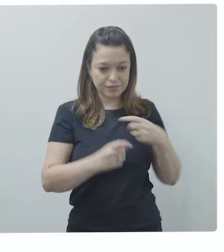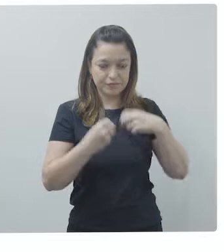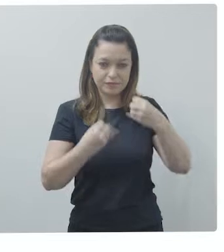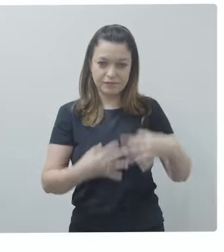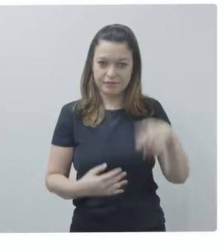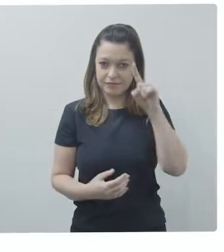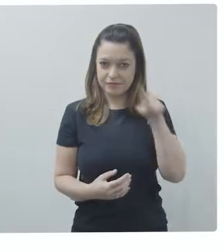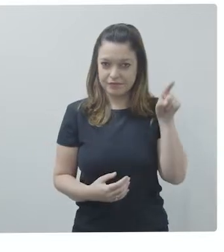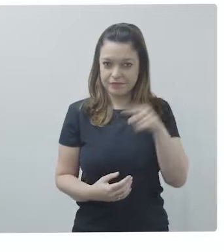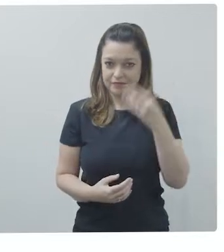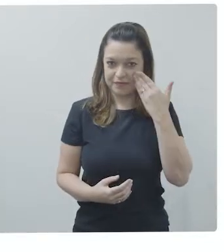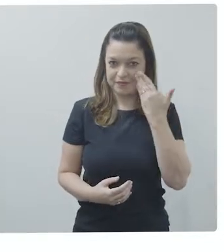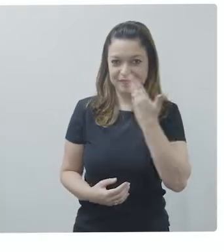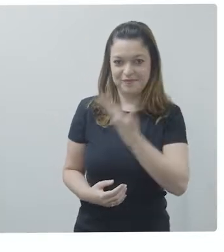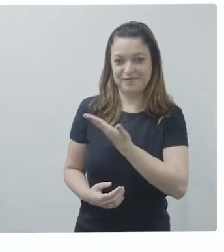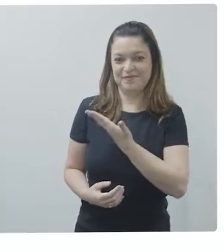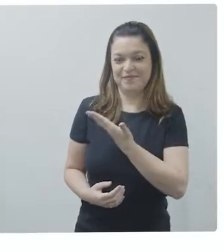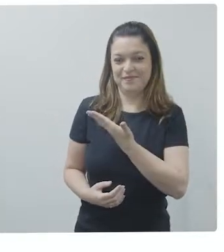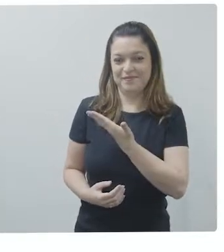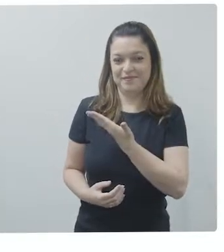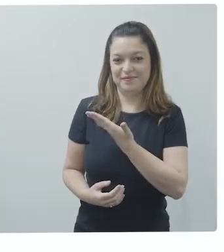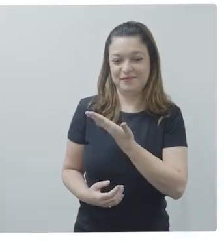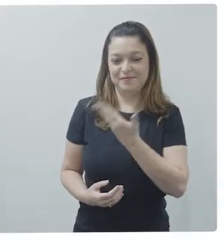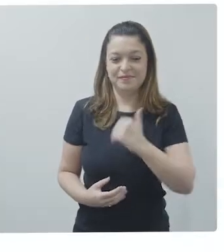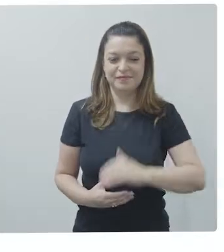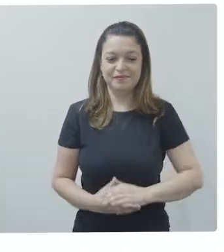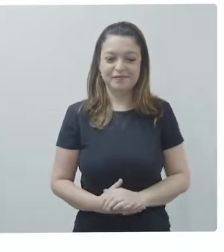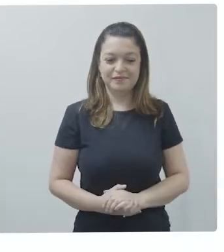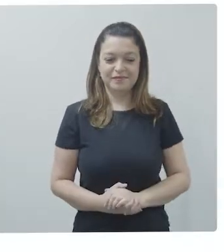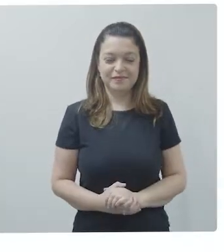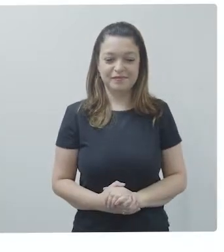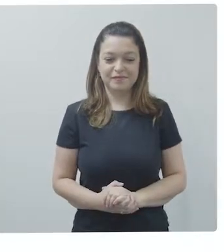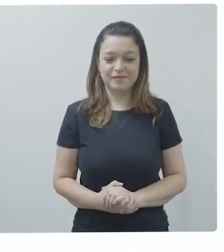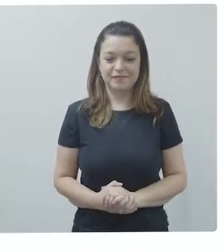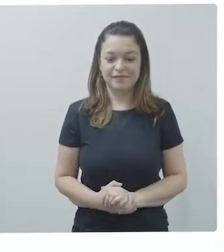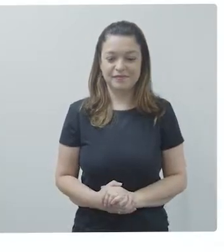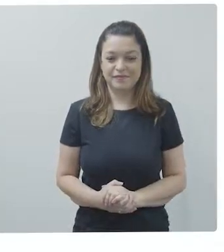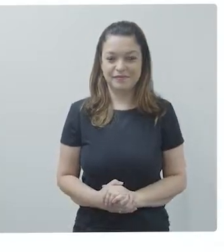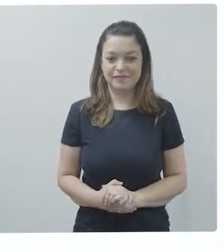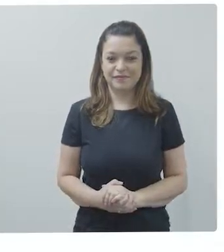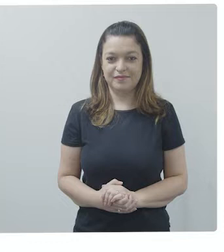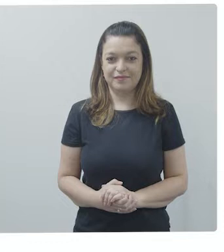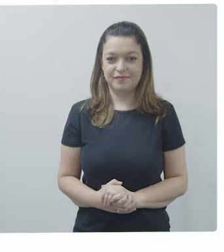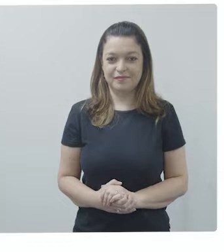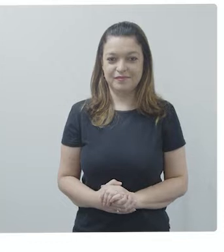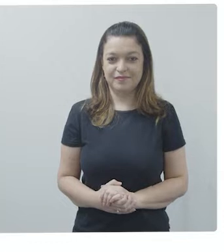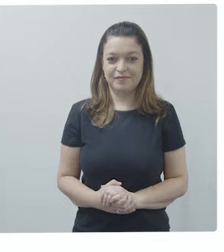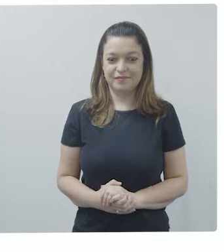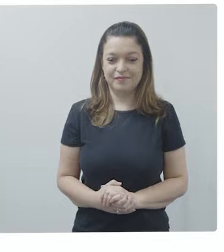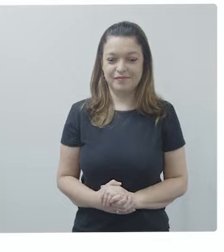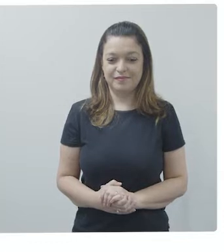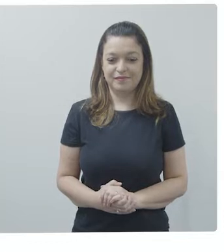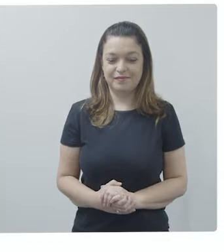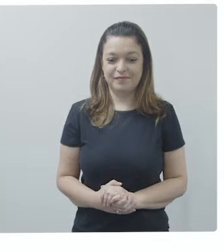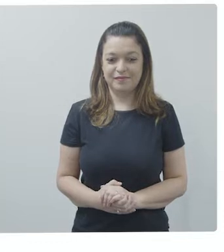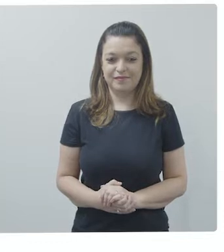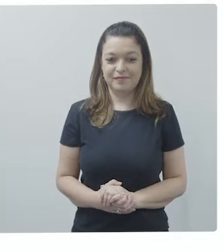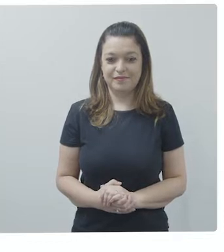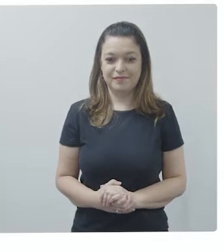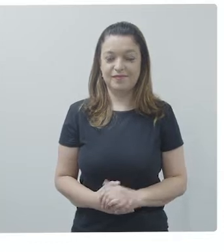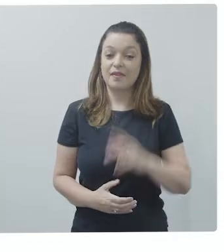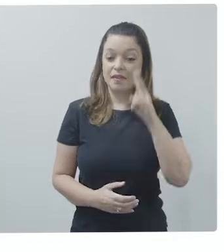Noruega, Dinamarca, Finlândia, Islândia e também